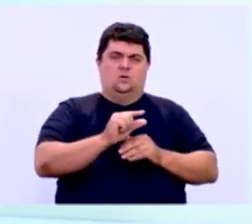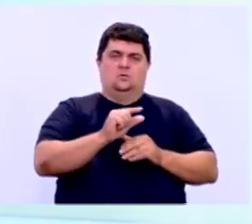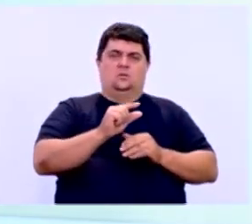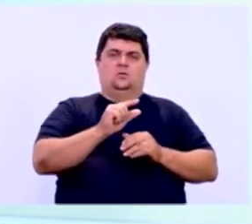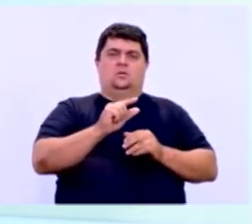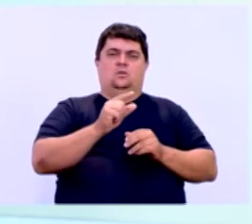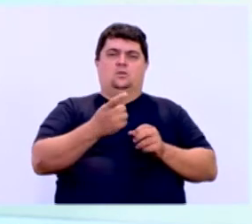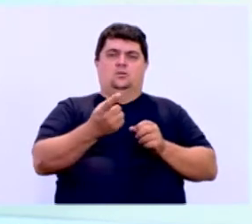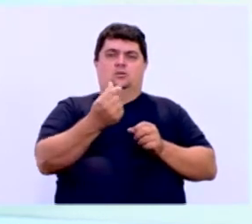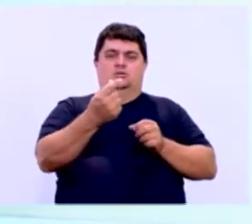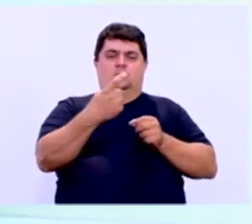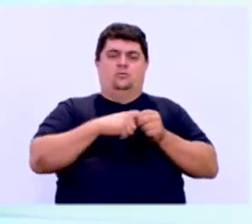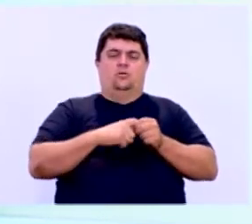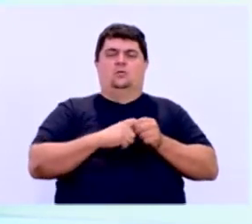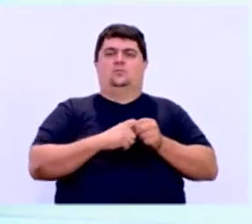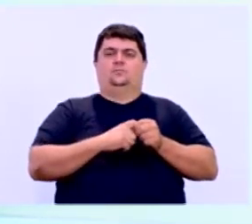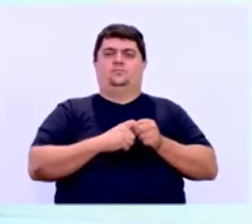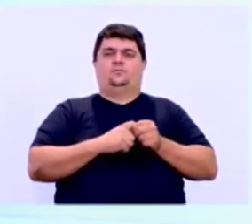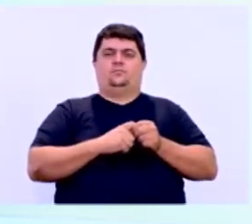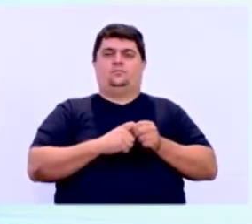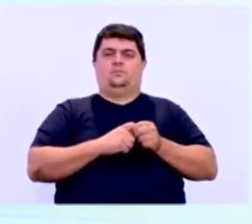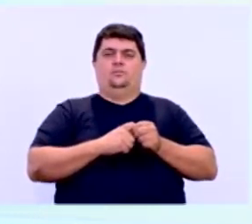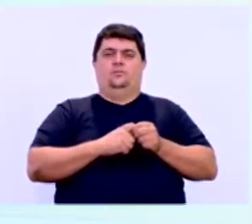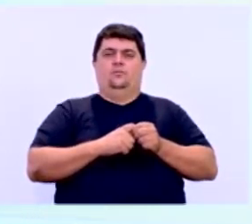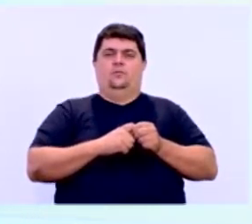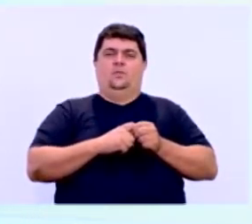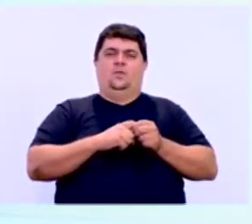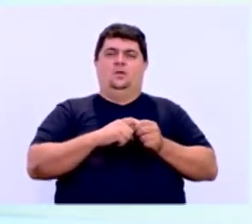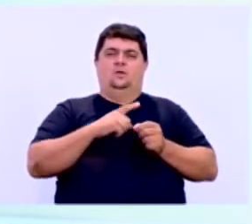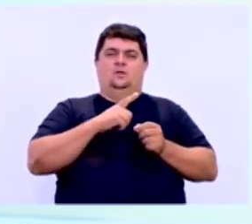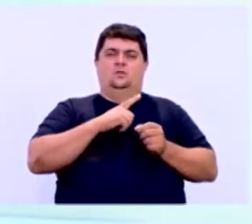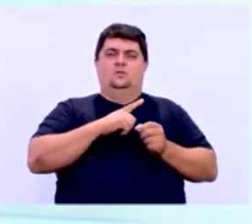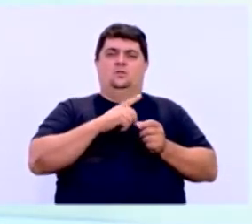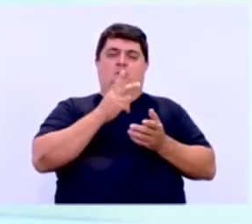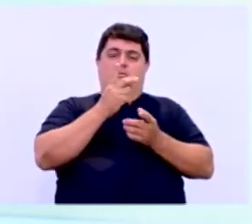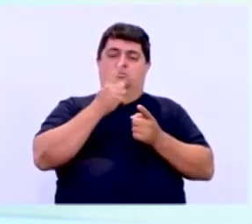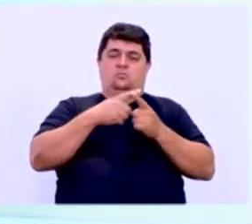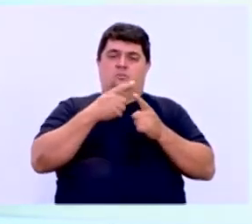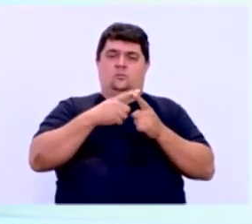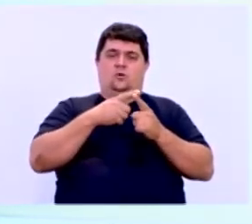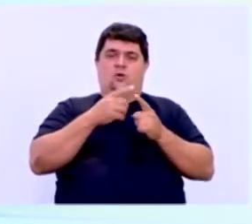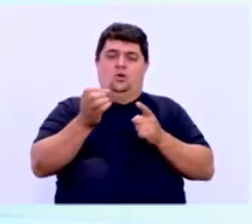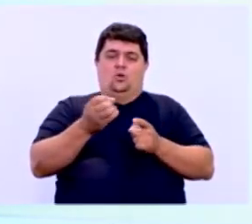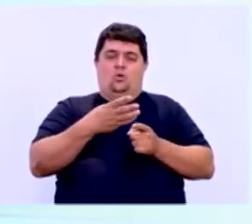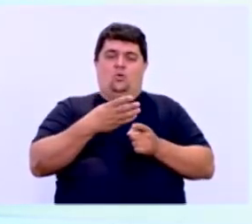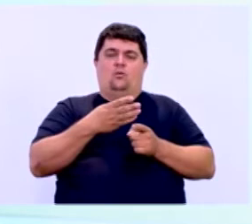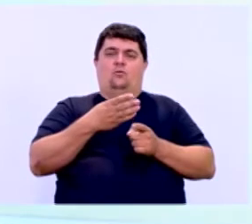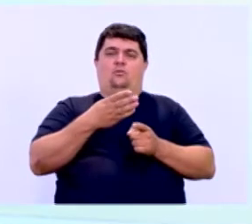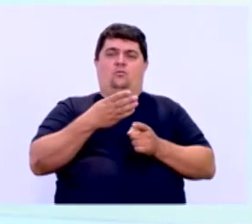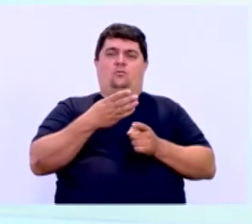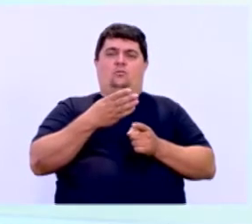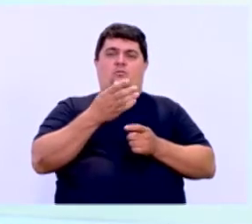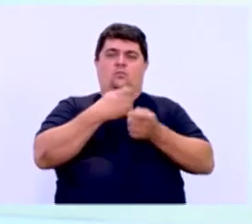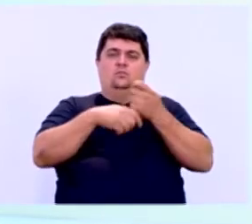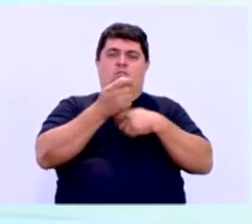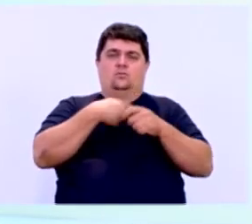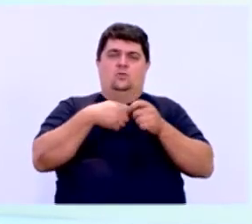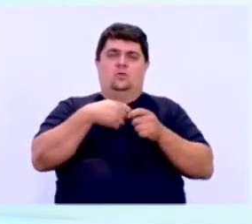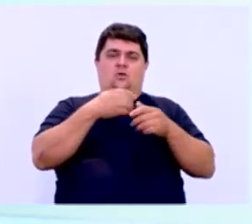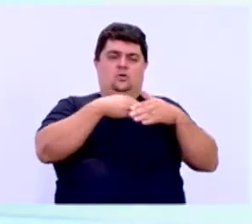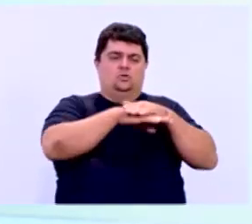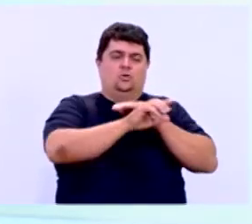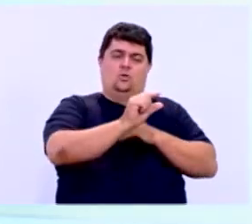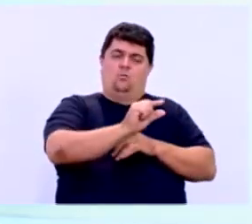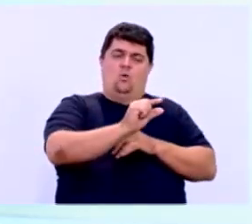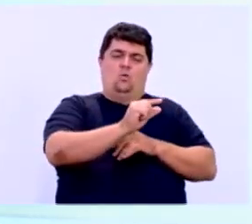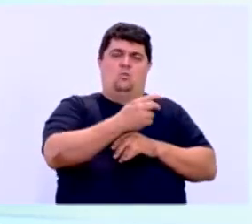internalizar recurso, né, até acompanhando a tendência moderna da administração, que é sempre trabalhar com pouco